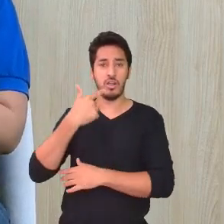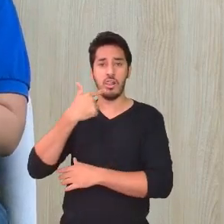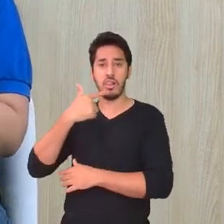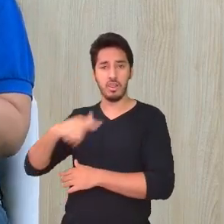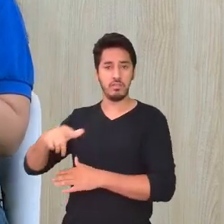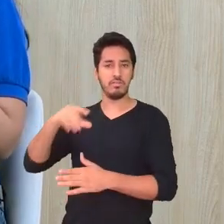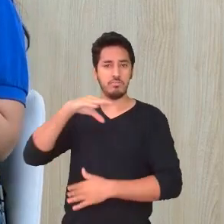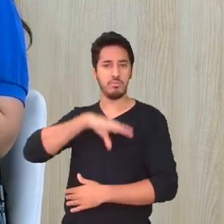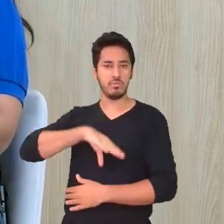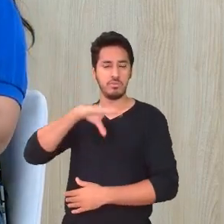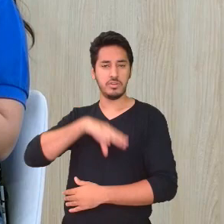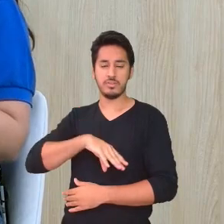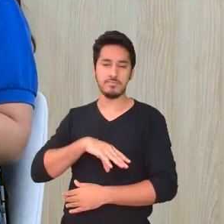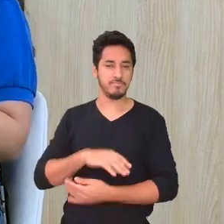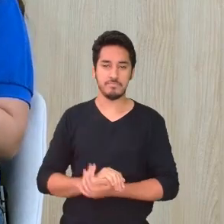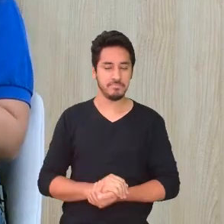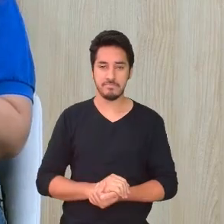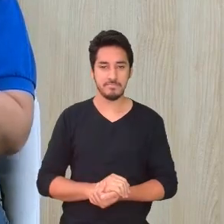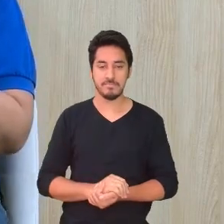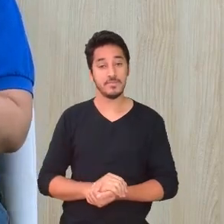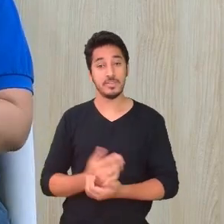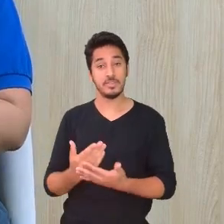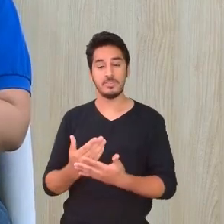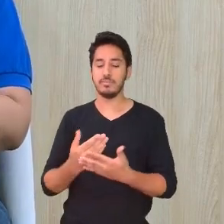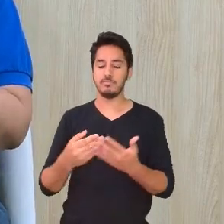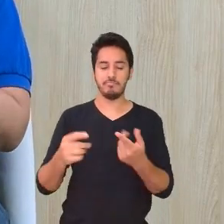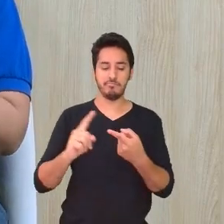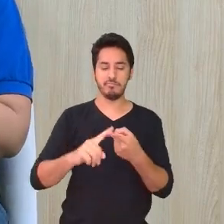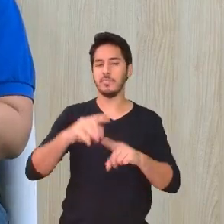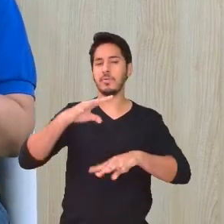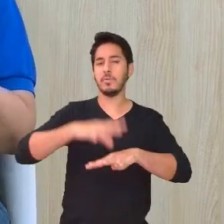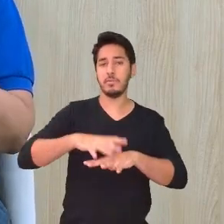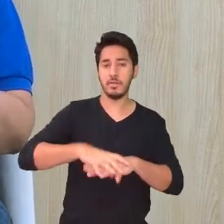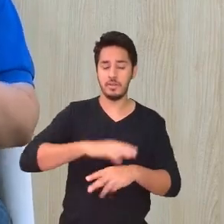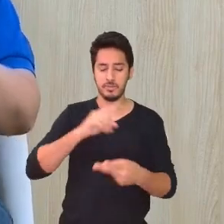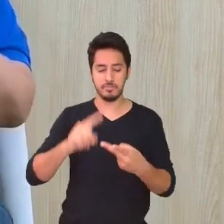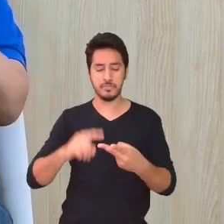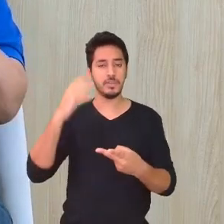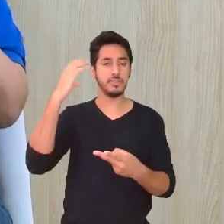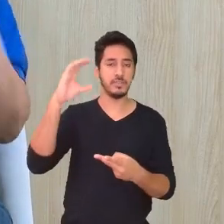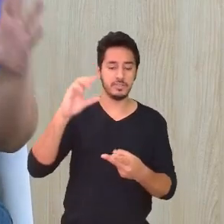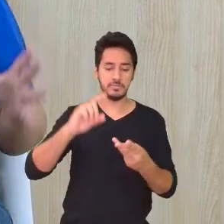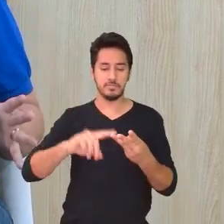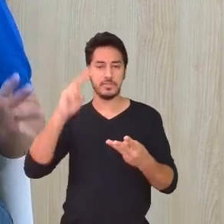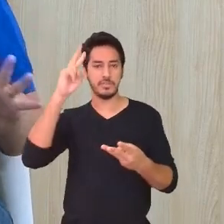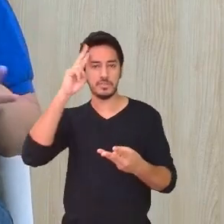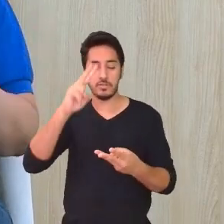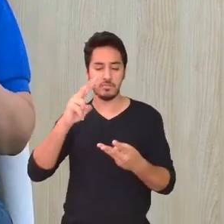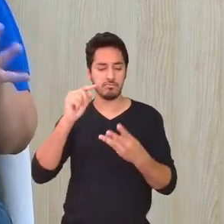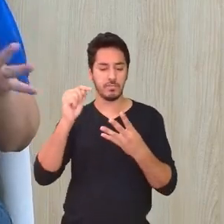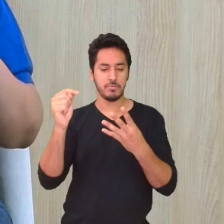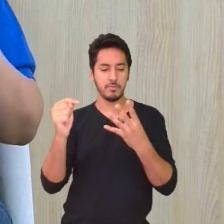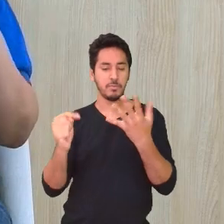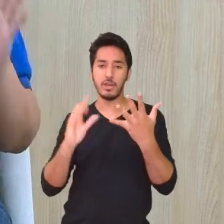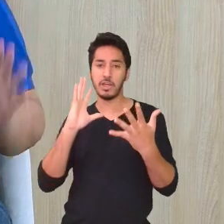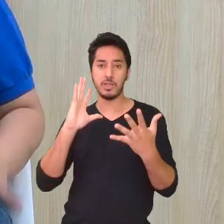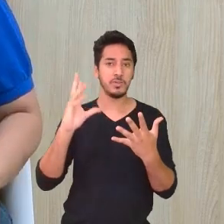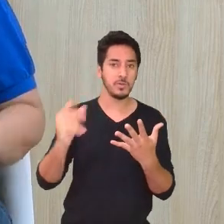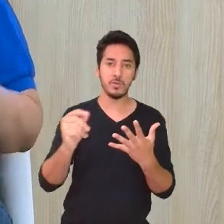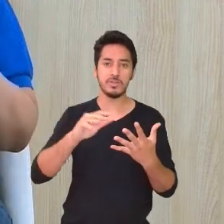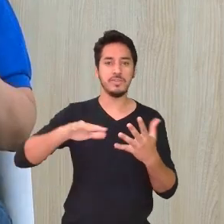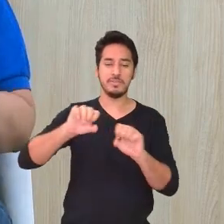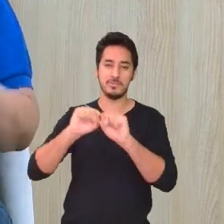não, viu? A gente trabalha letramento em matemática, em ciências, em história, em todas as áreas da nossa